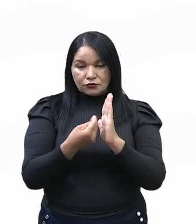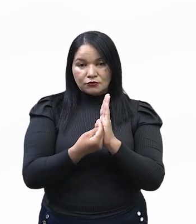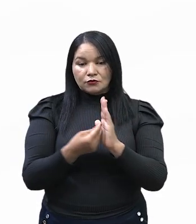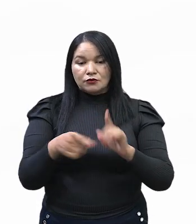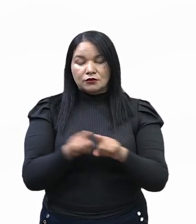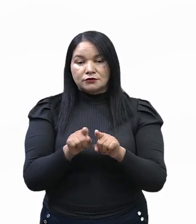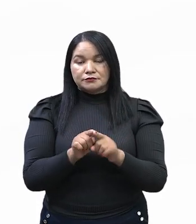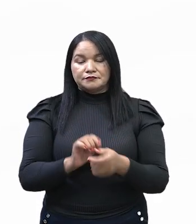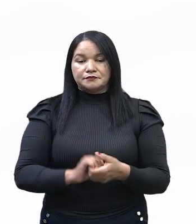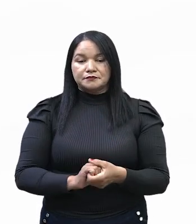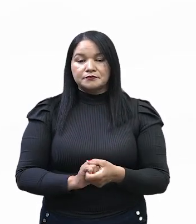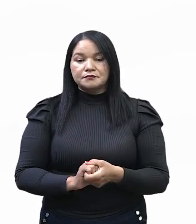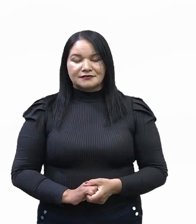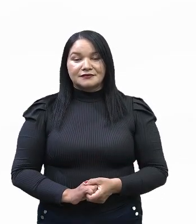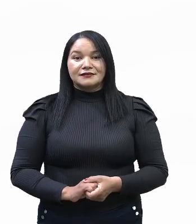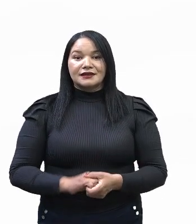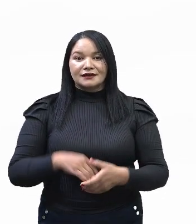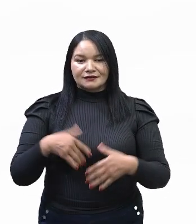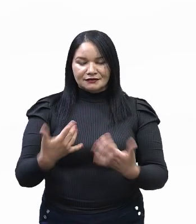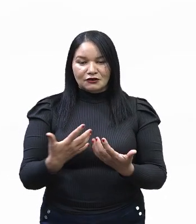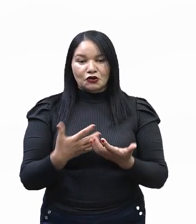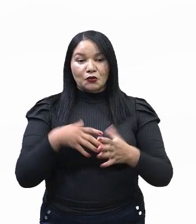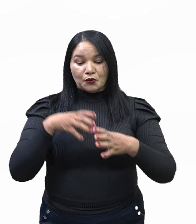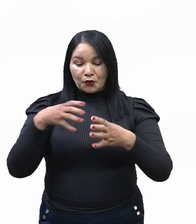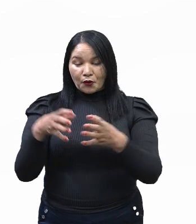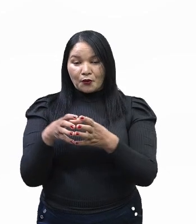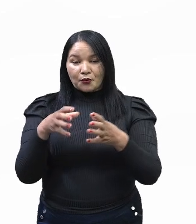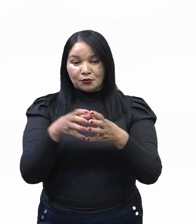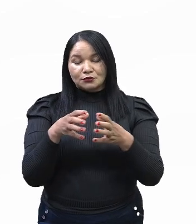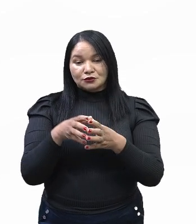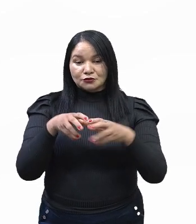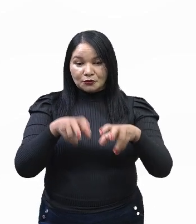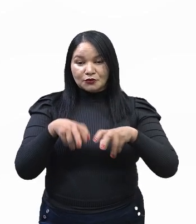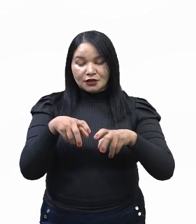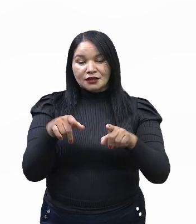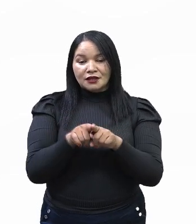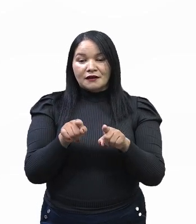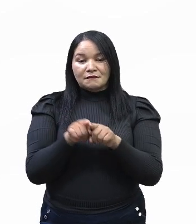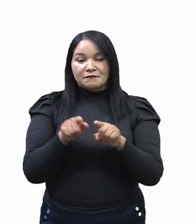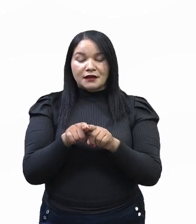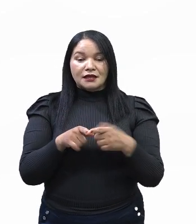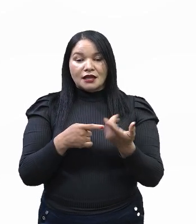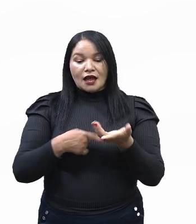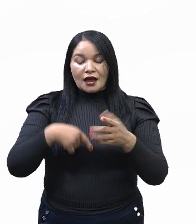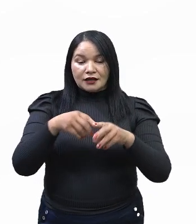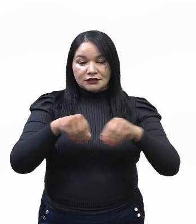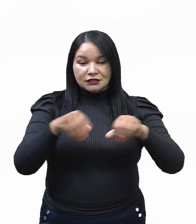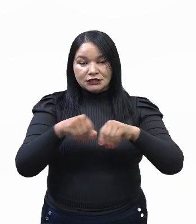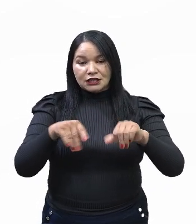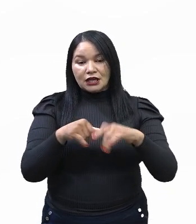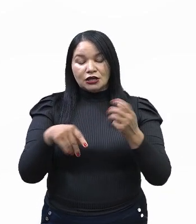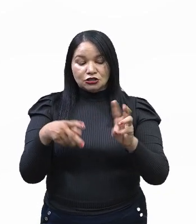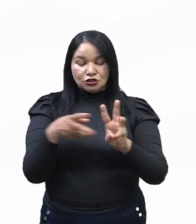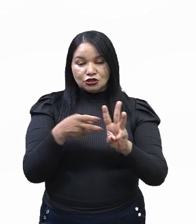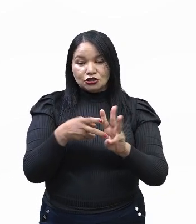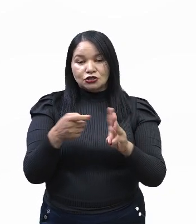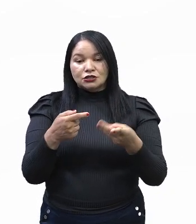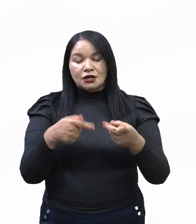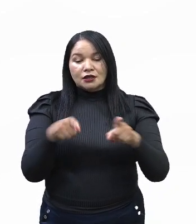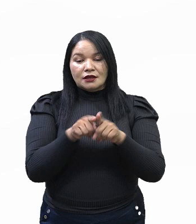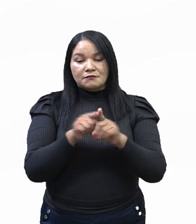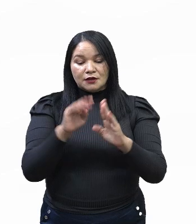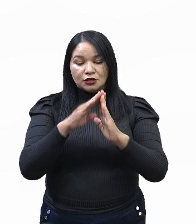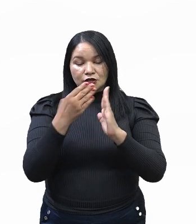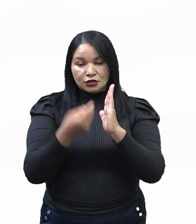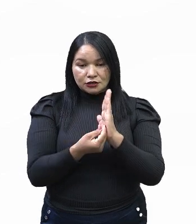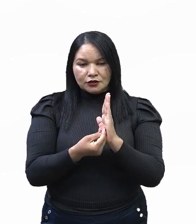além dos movimentos camponeses, há também a luta pela demarcação de terras indígenas e quilombolas. O que significa